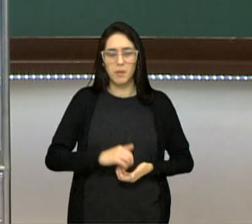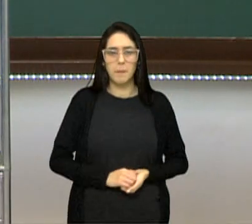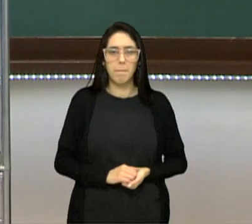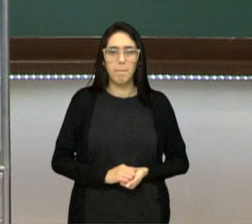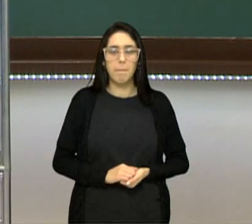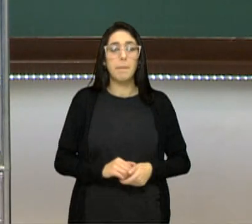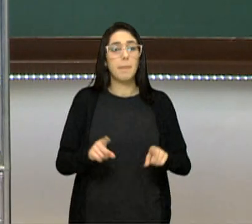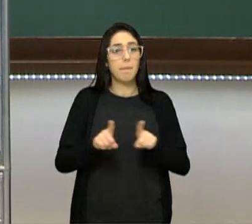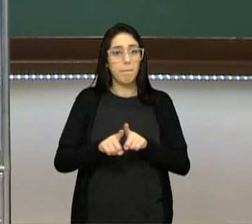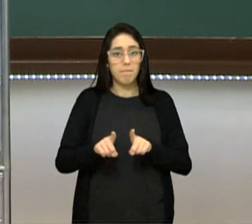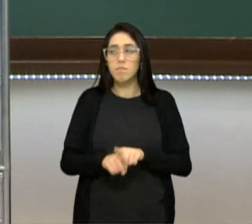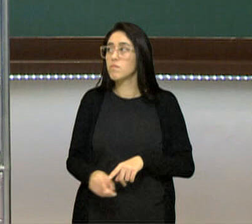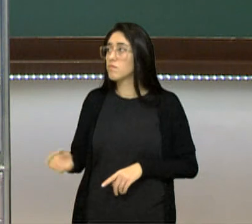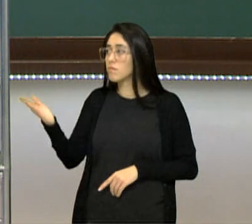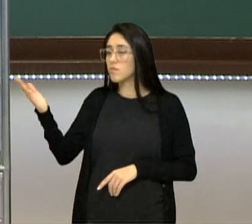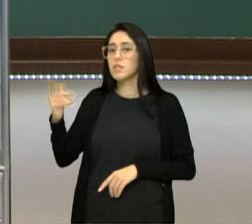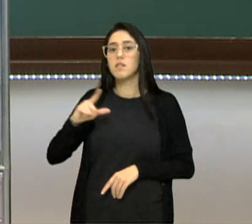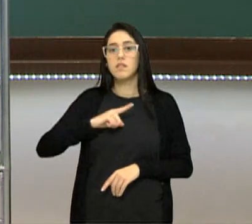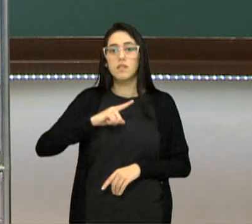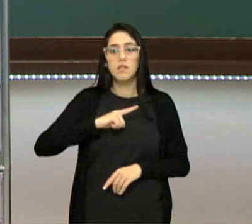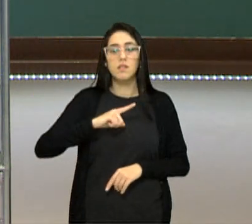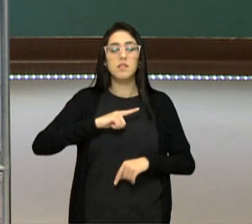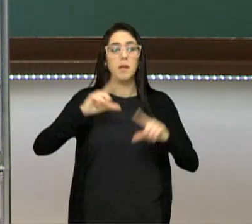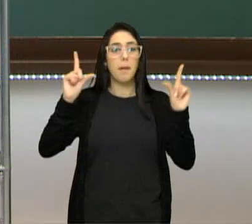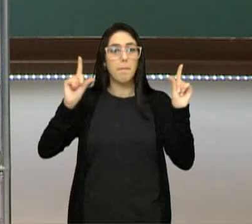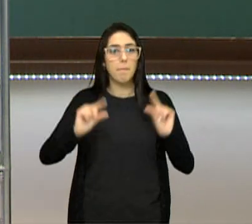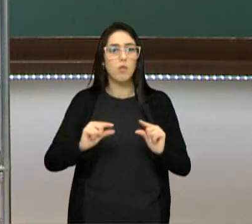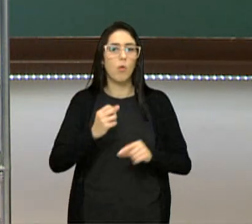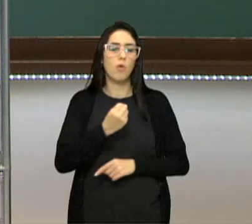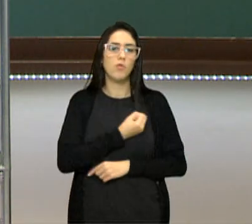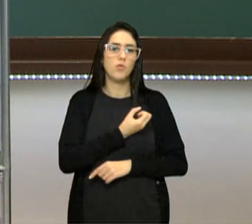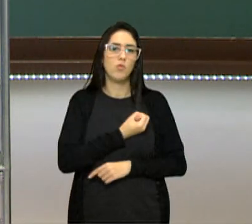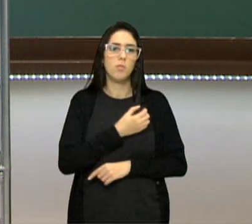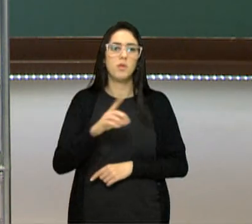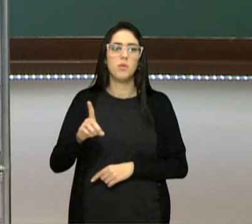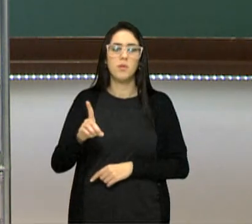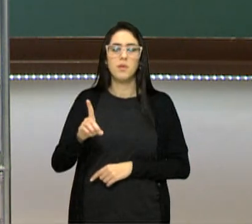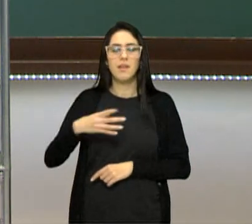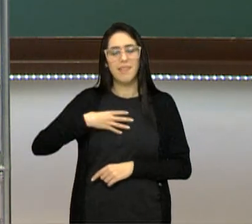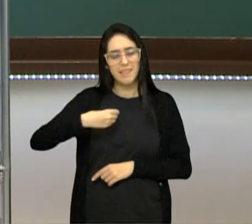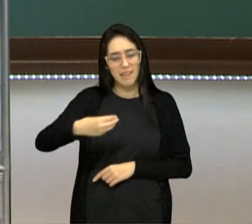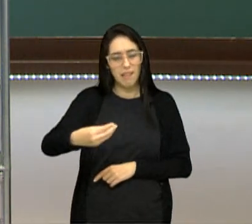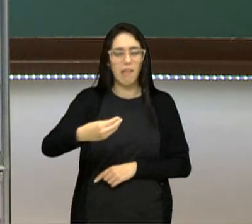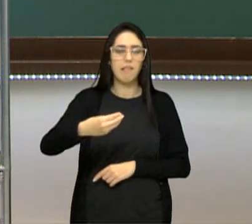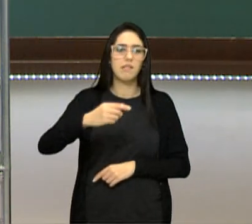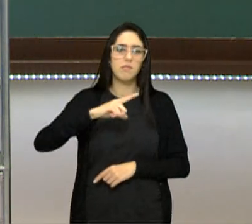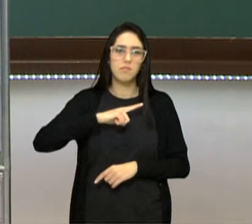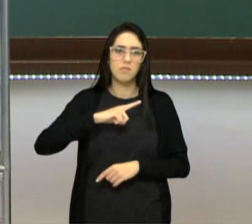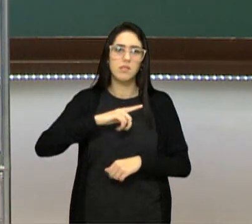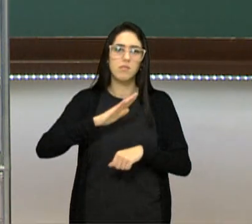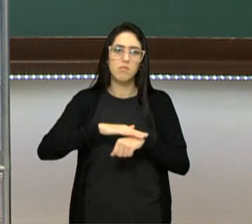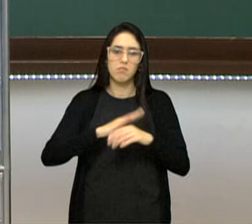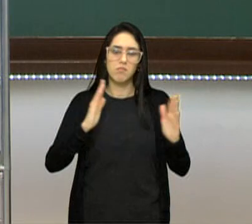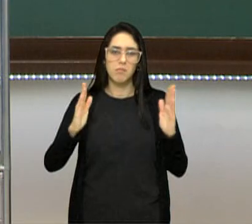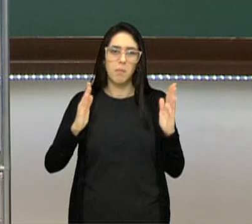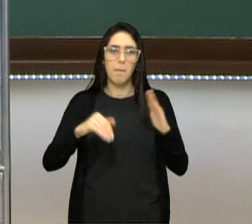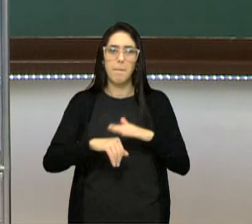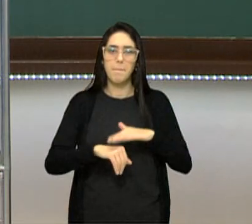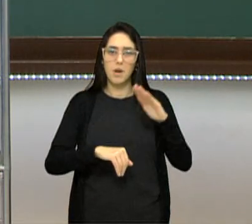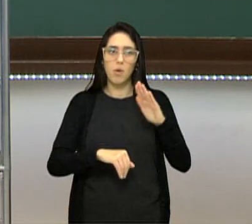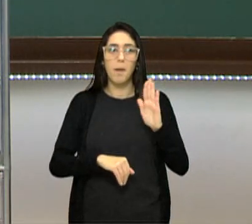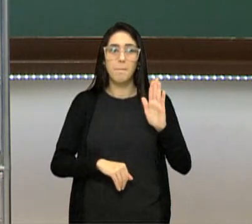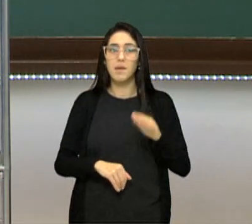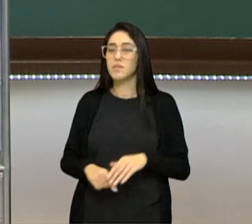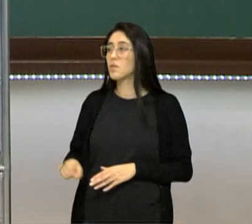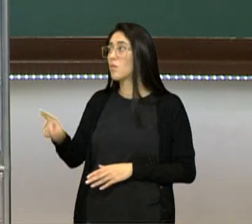E também, por outro lado, ela também produz um menor número de descendentes, com espaço muitas vezes maior entre um e outro. Mas tem um asterisco aqui,